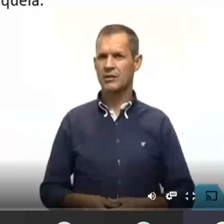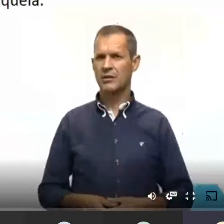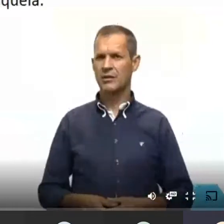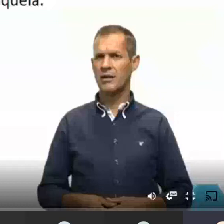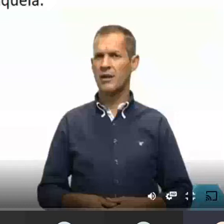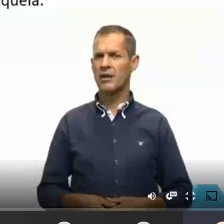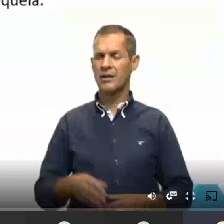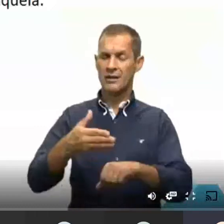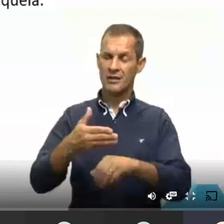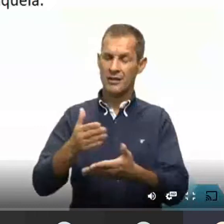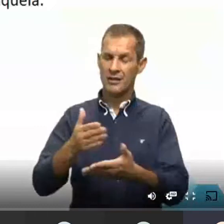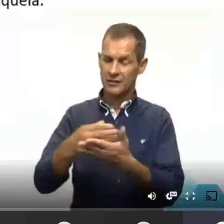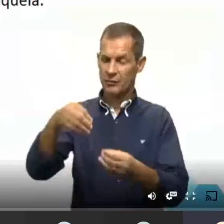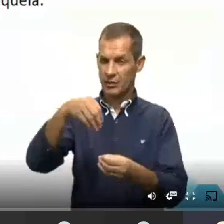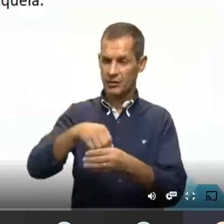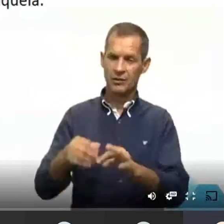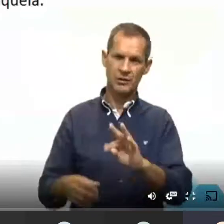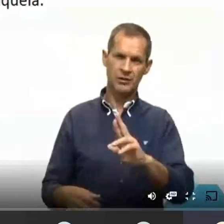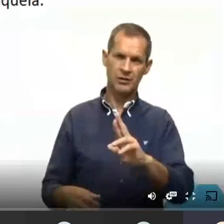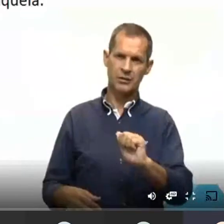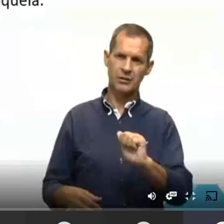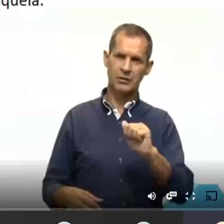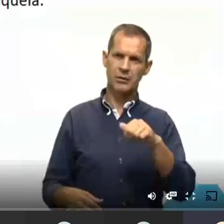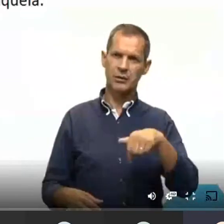parte interna, né, da traqueia ali.